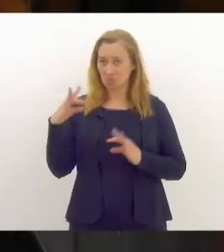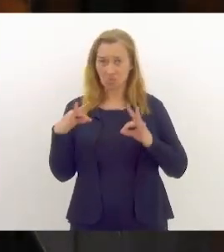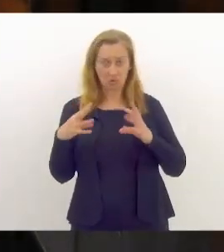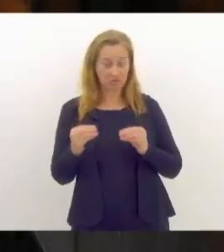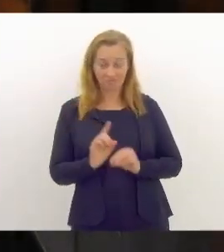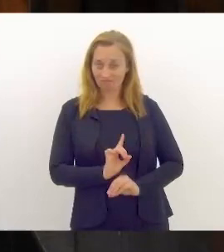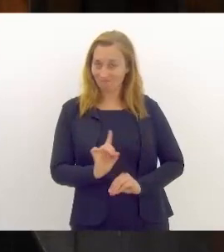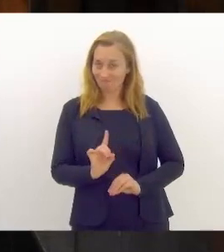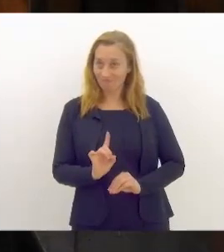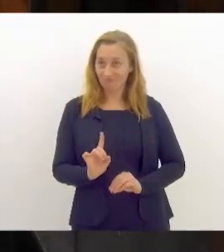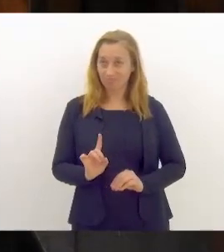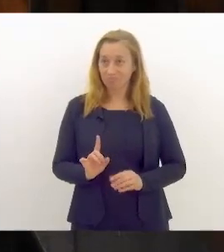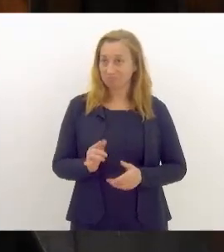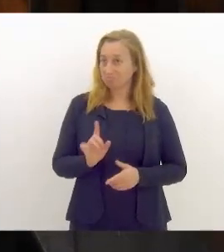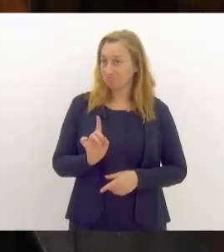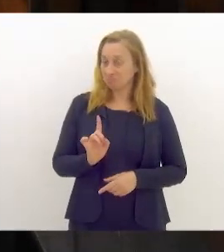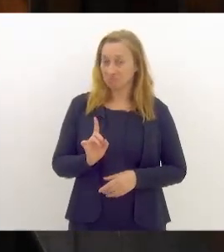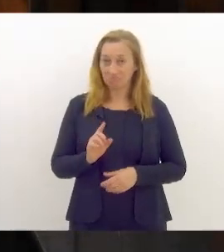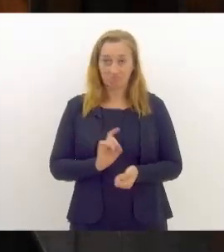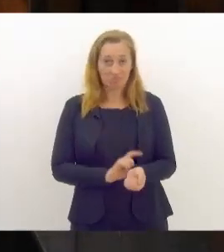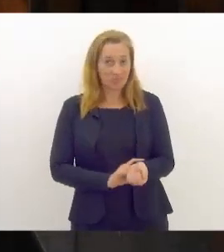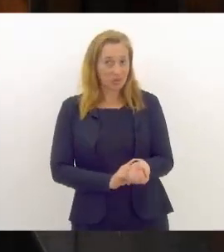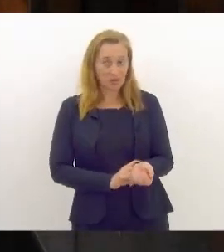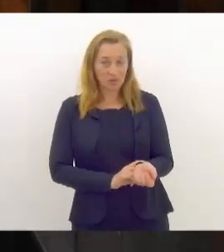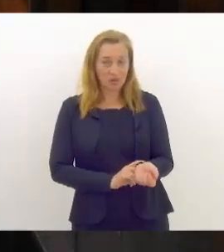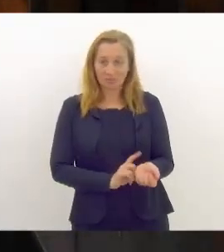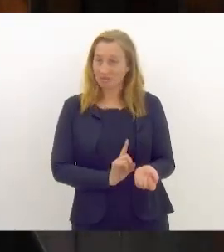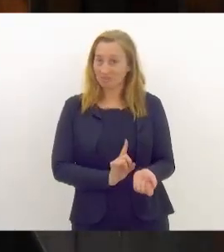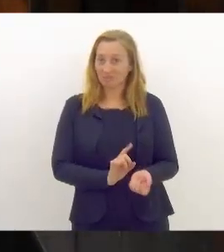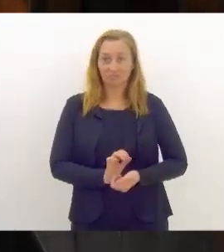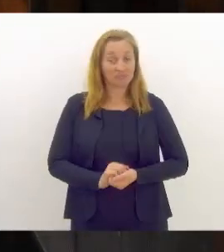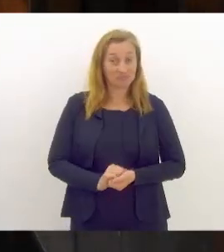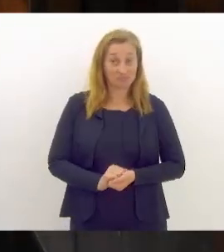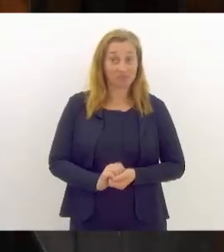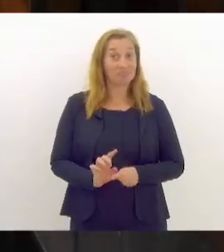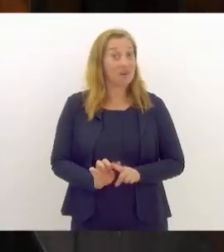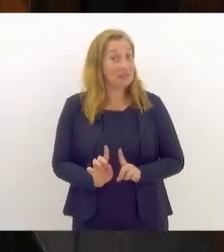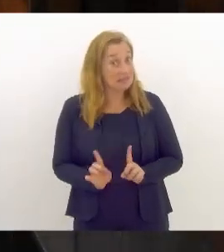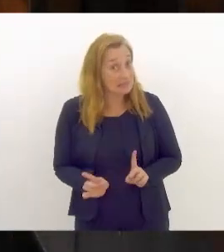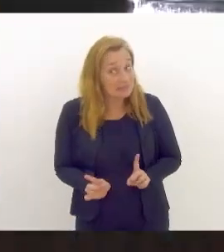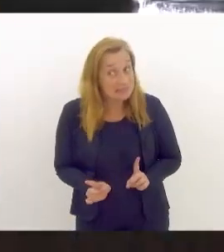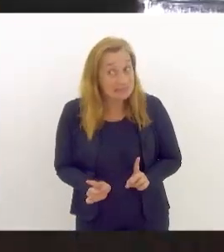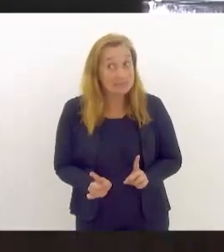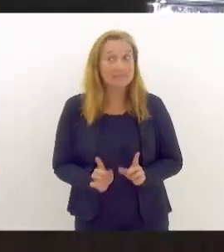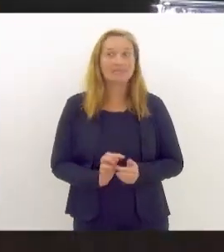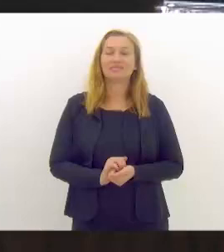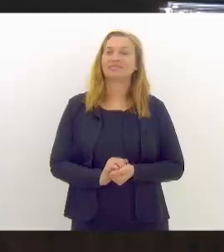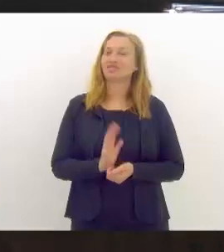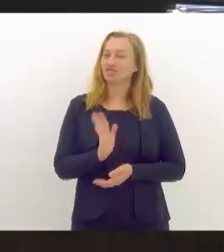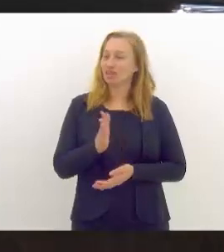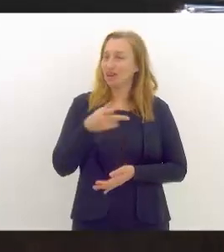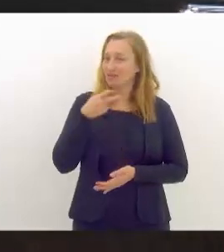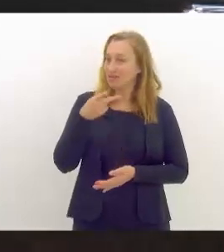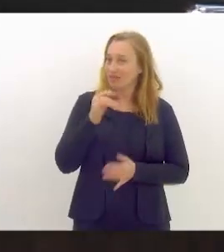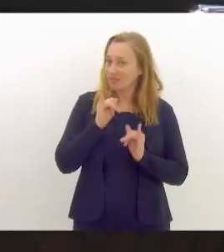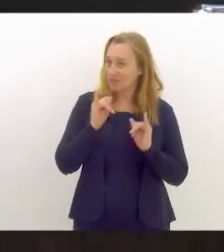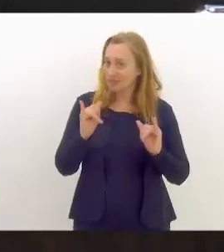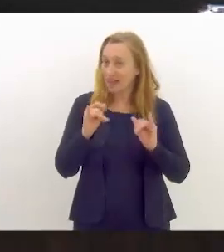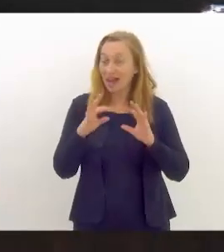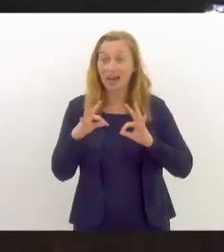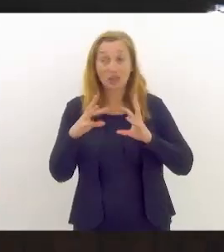e que eu não tô nem um pouco nervoso nesse momento mas eu já vou avisar todos